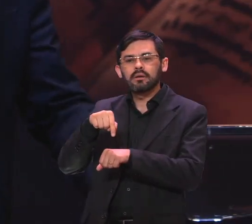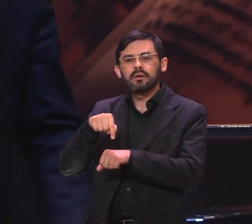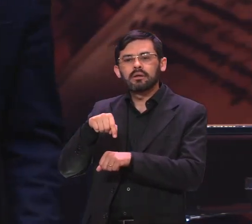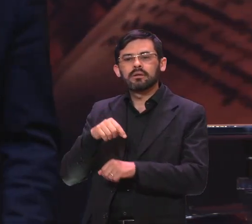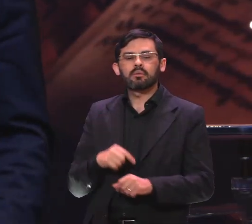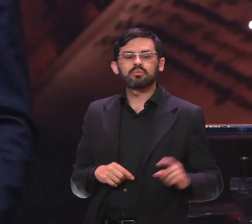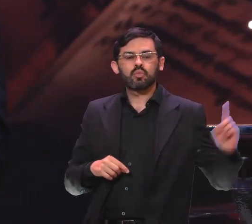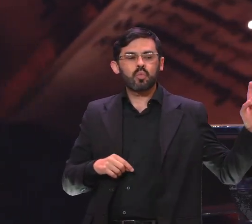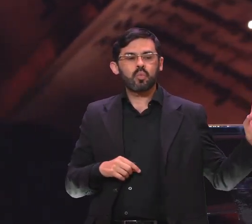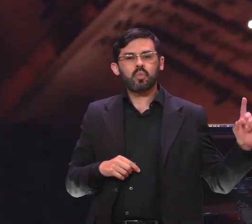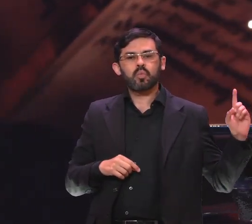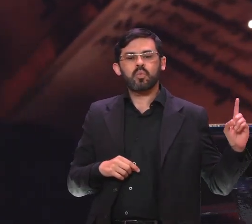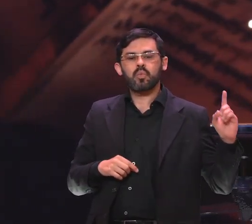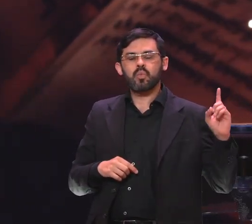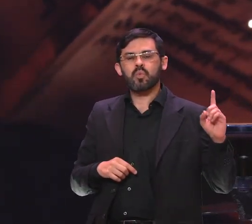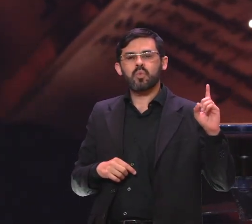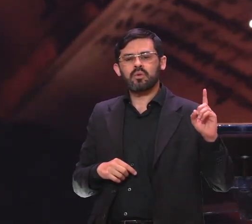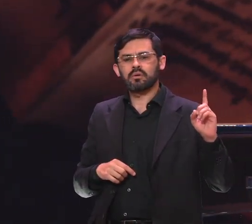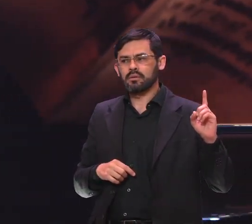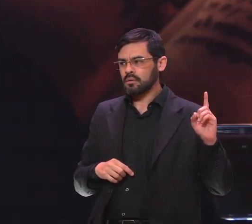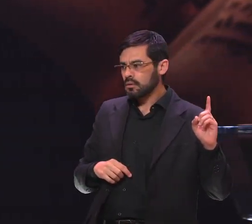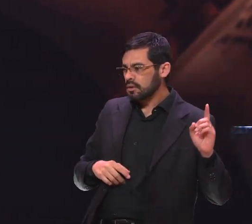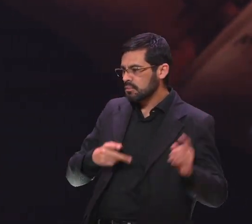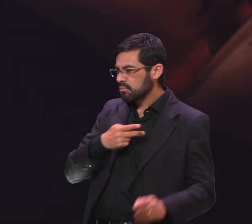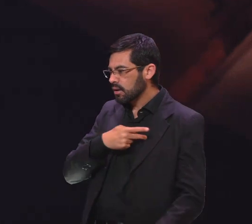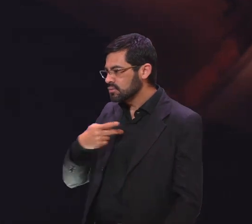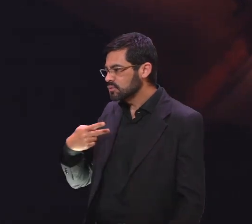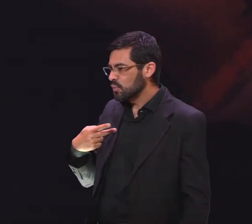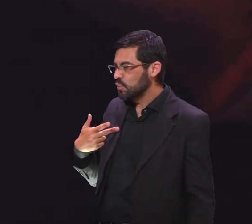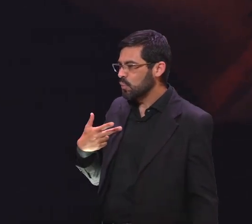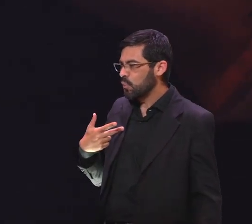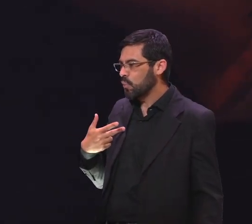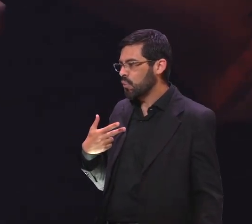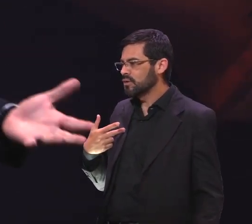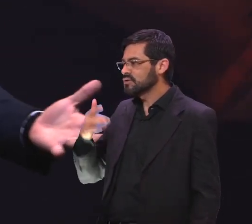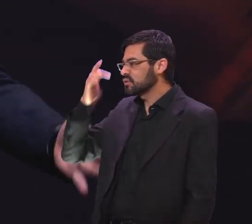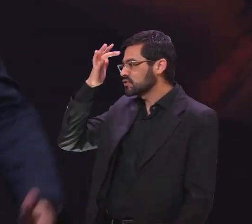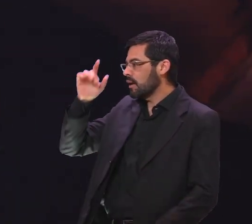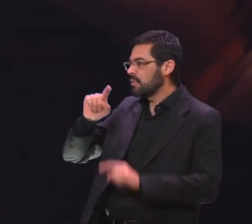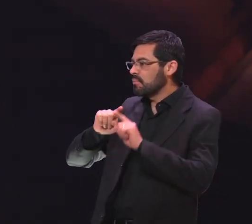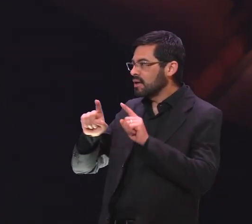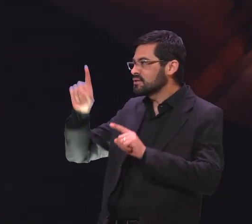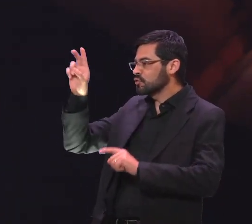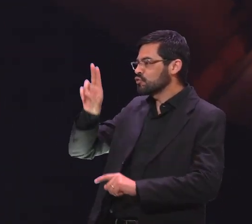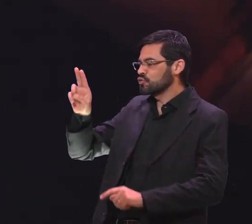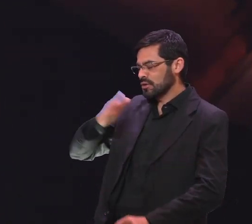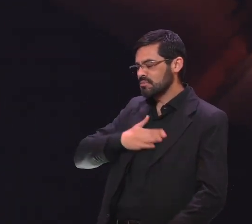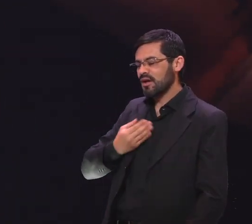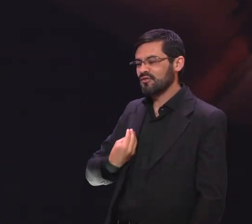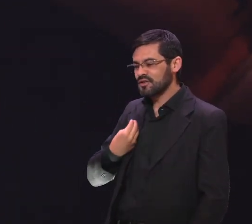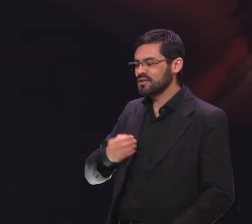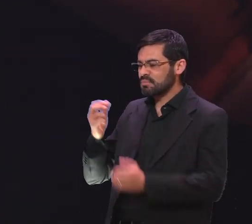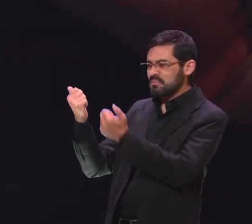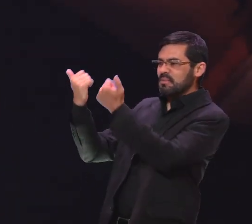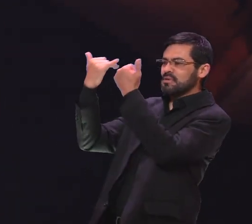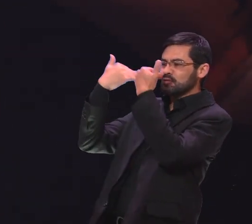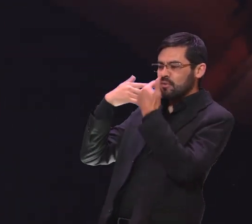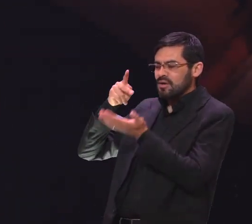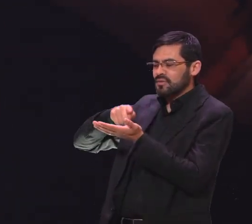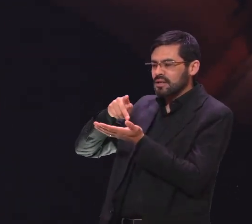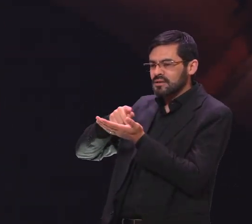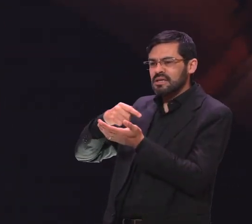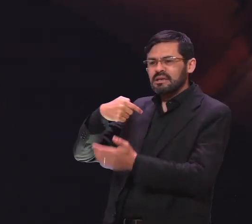pouco passa um irmão de camisa verde e fala, pastor, você não sabe, mas Deus já te usou muito na minha vida, e